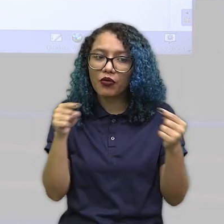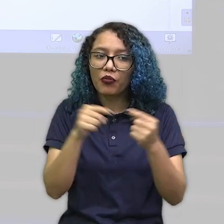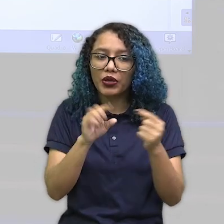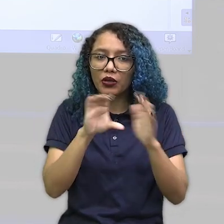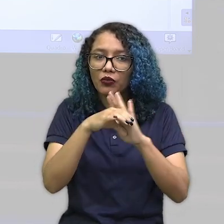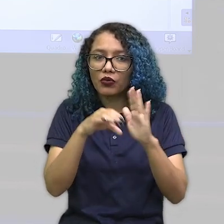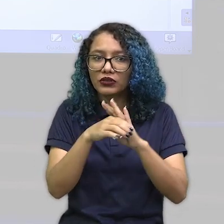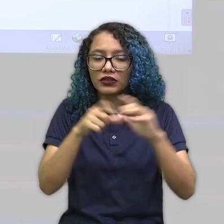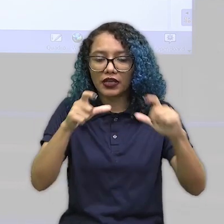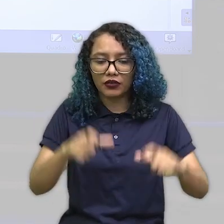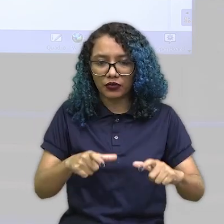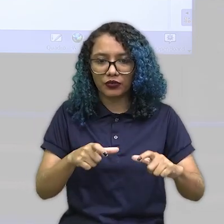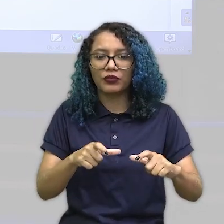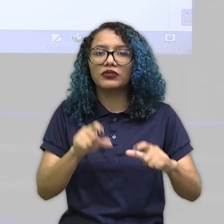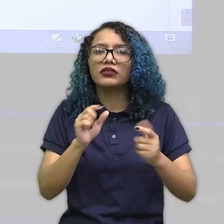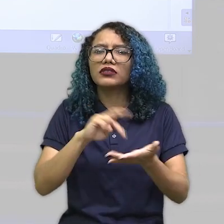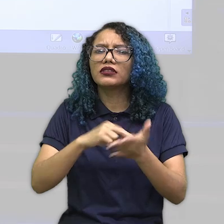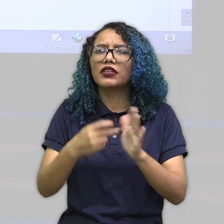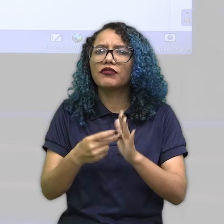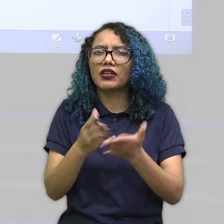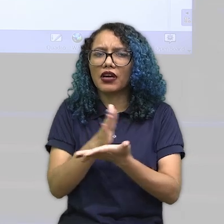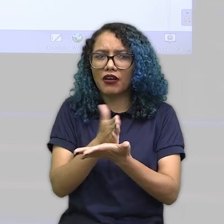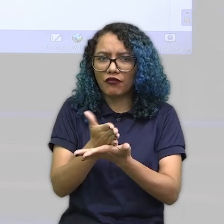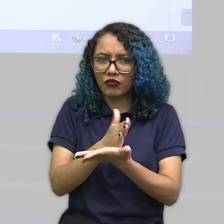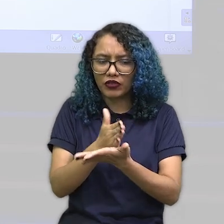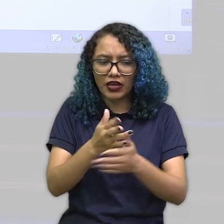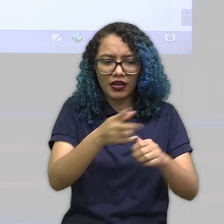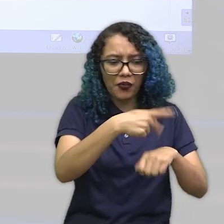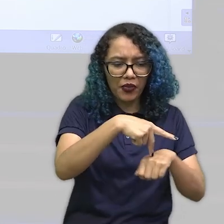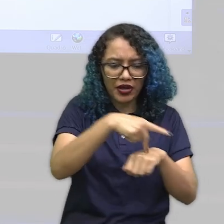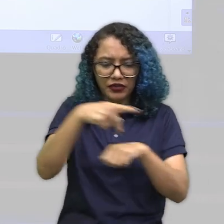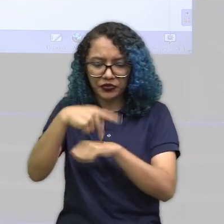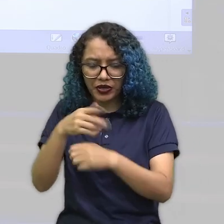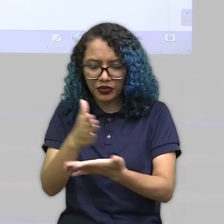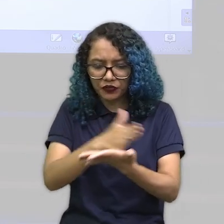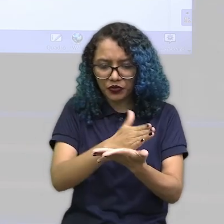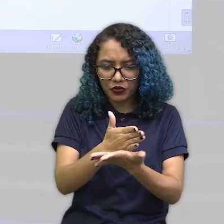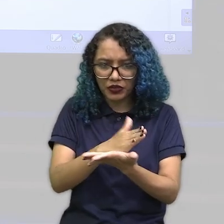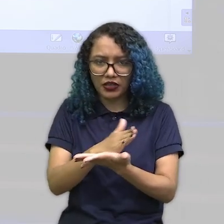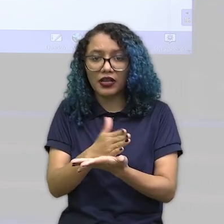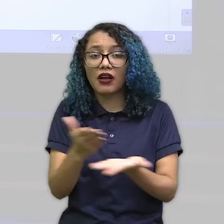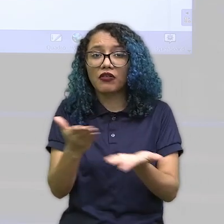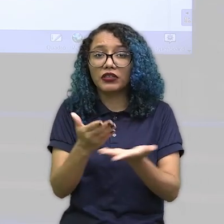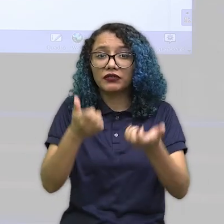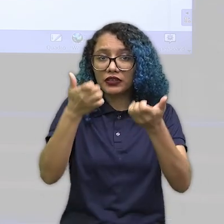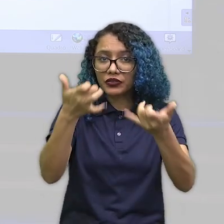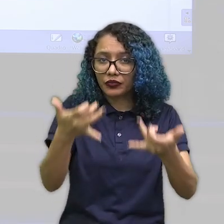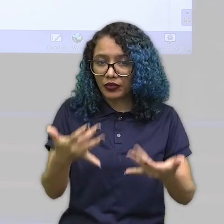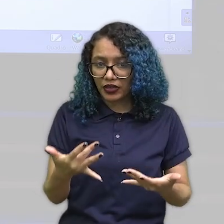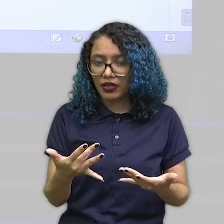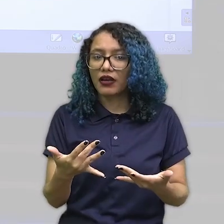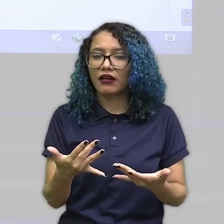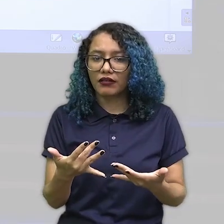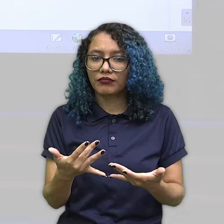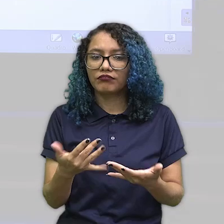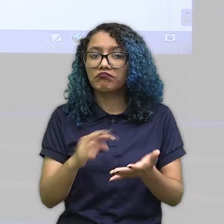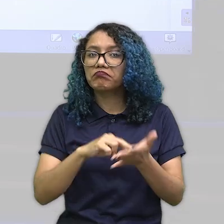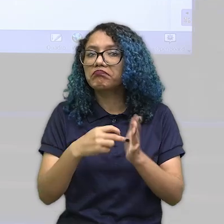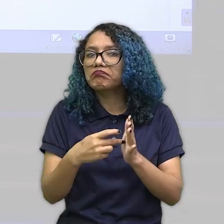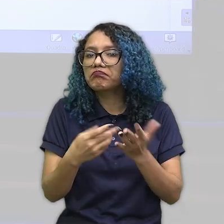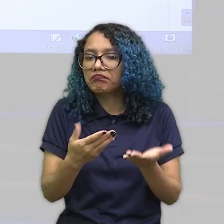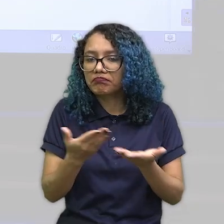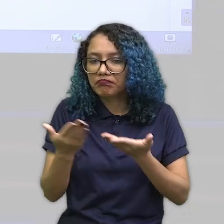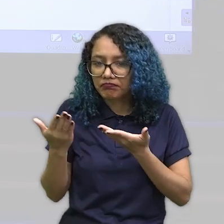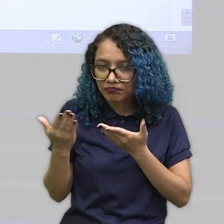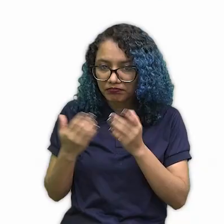que são ali as fronteiras existentes entre os países. E a gente vai definir nesse momento o que é ali um